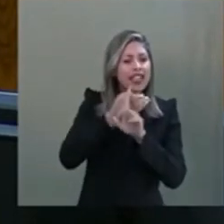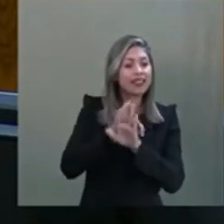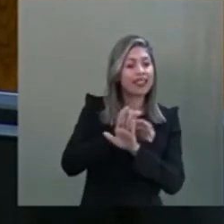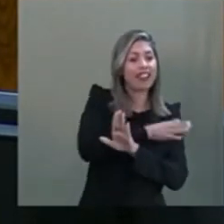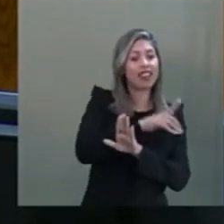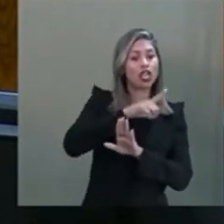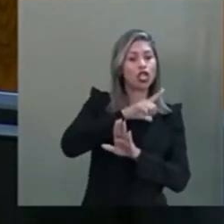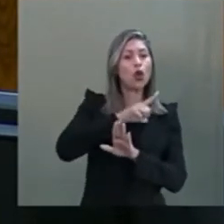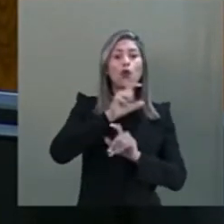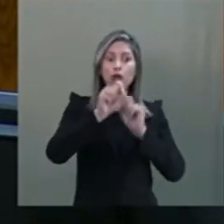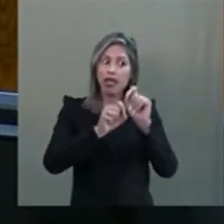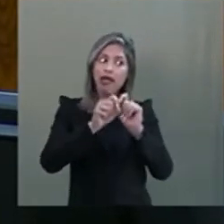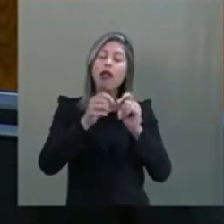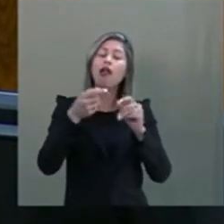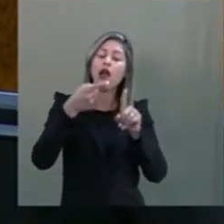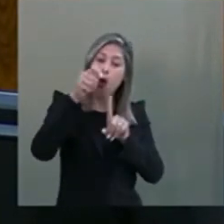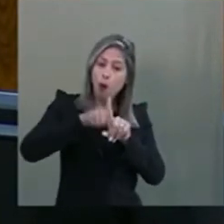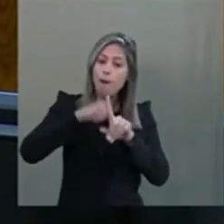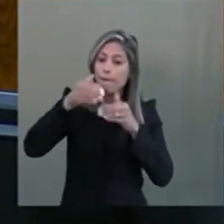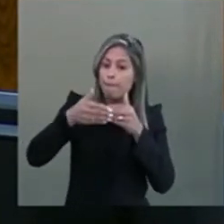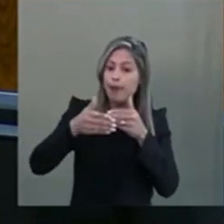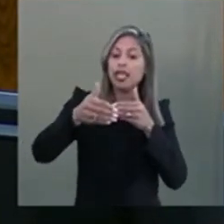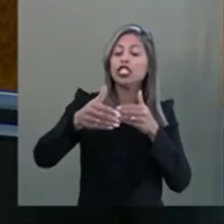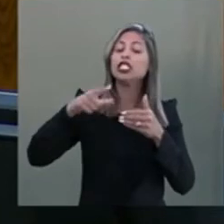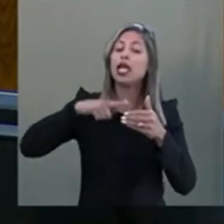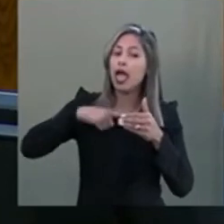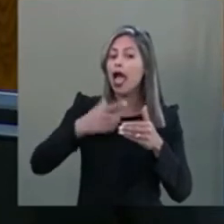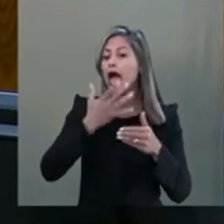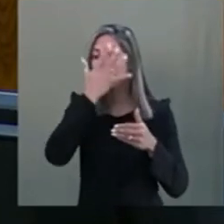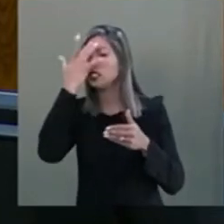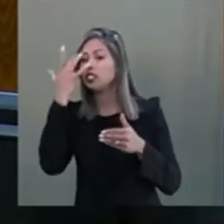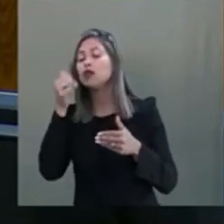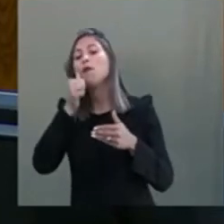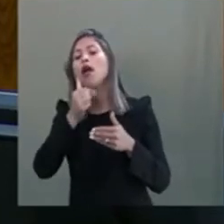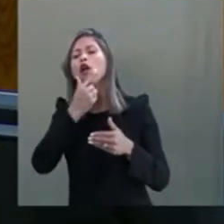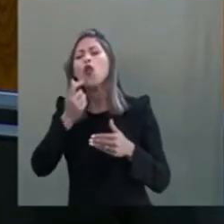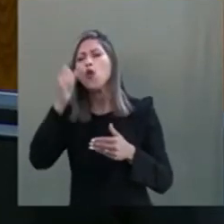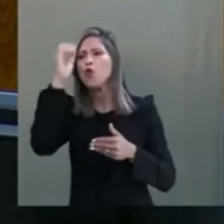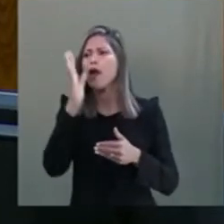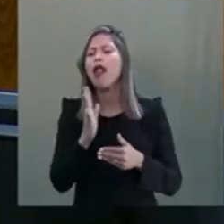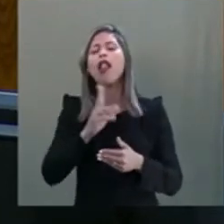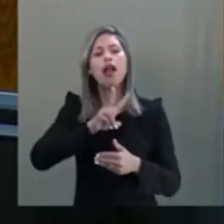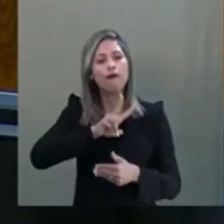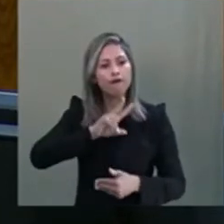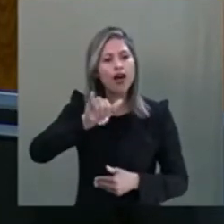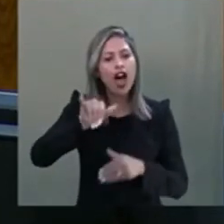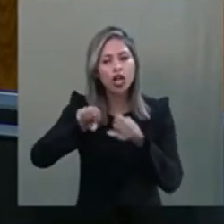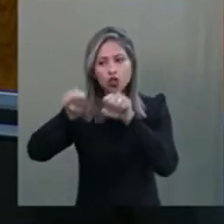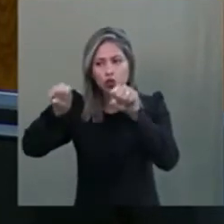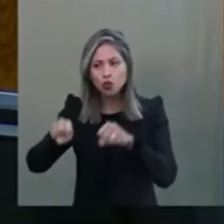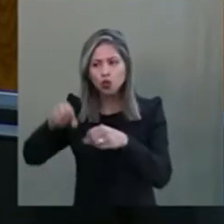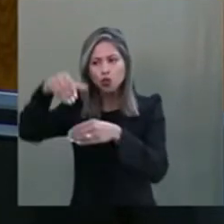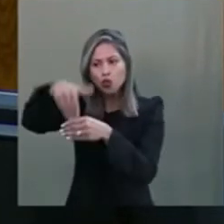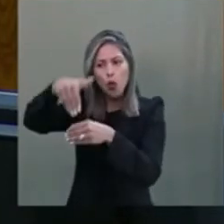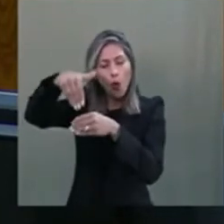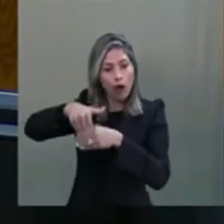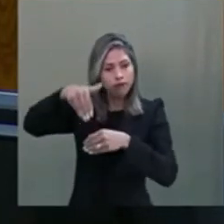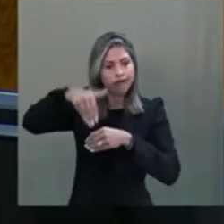brasileiras vão às urnas praticar o exercício cívico de votar em seus